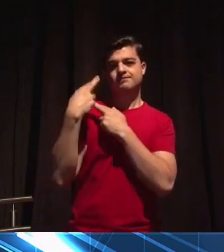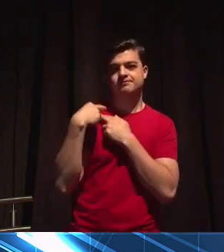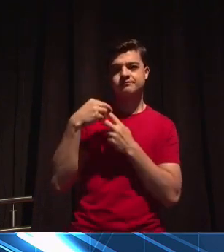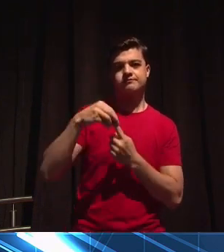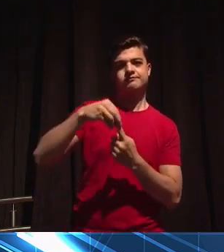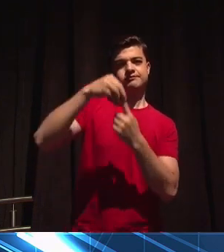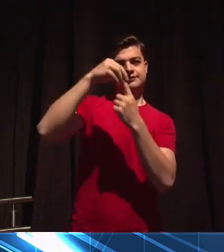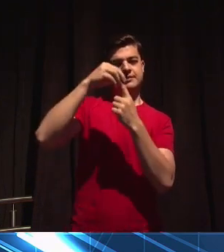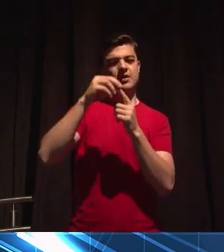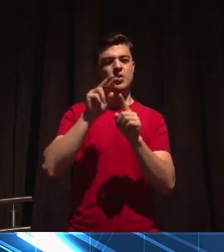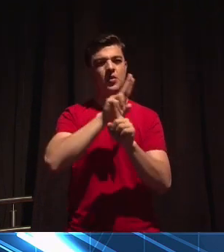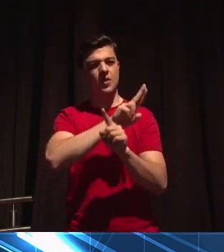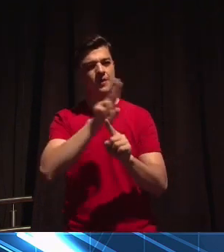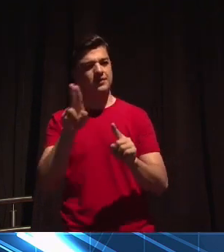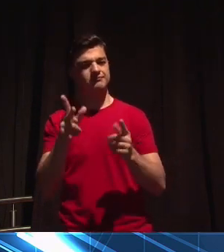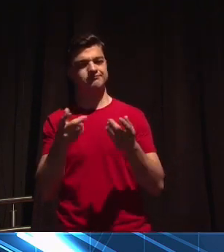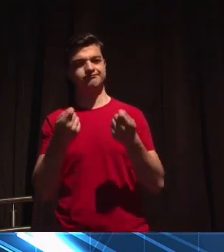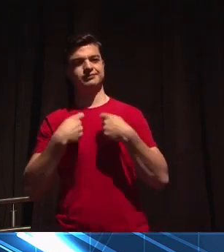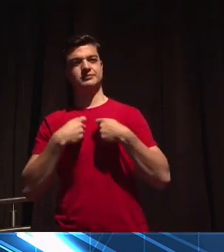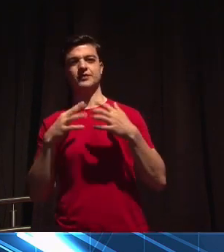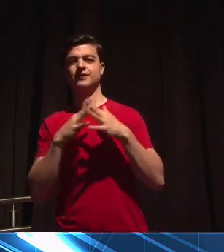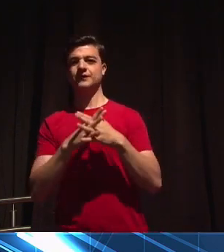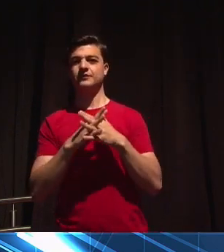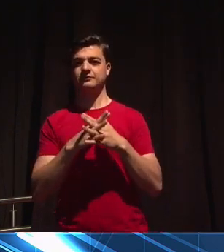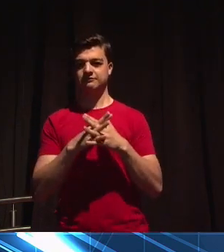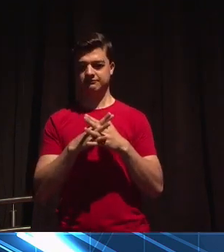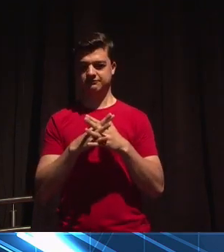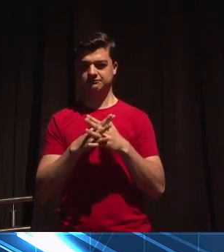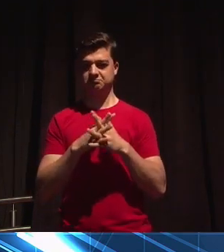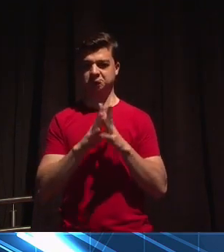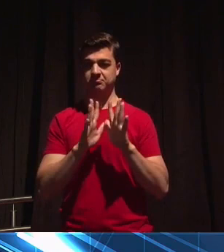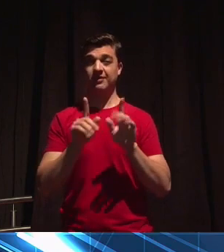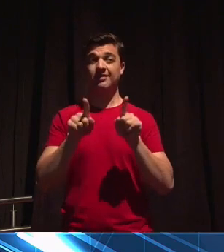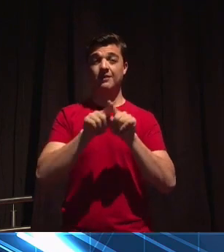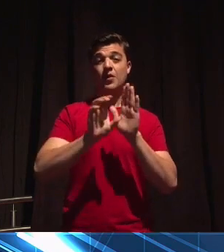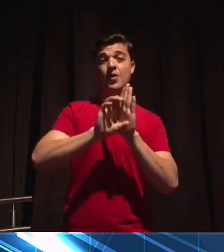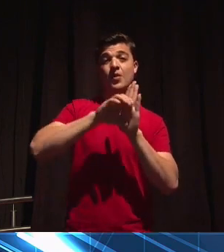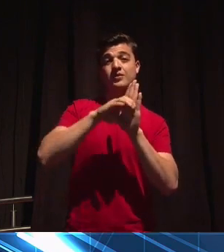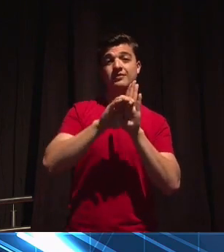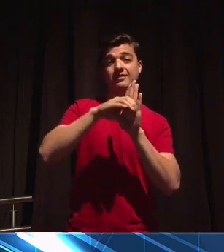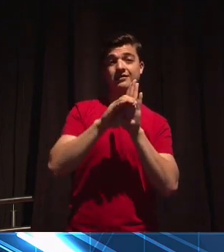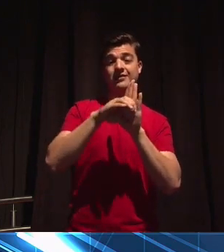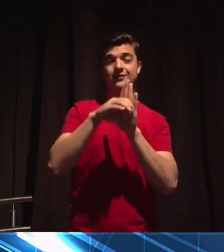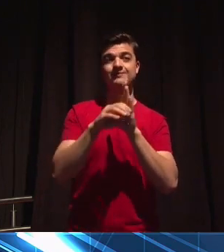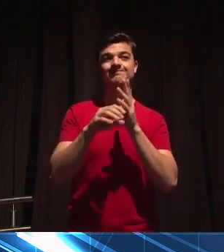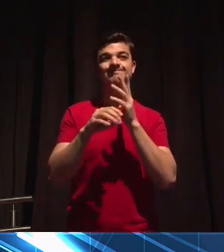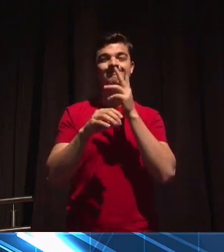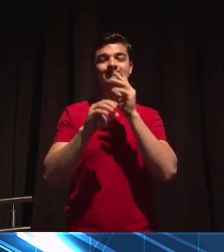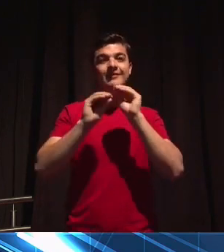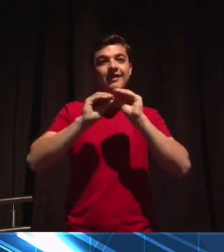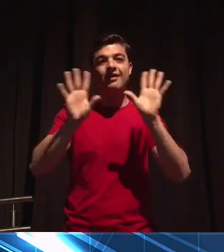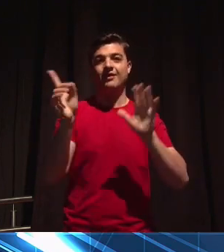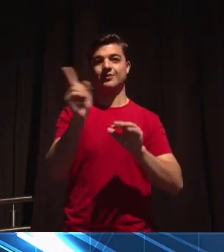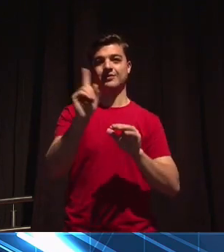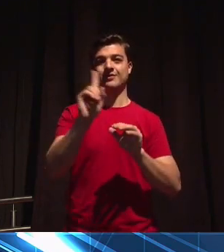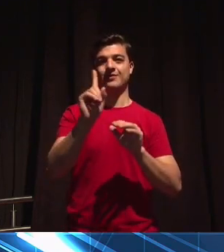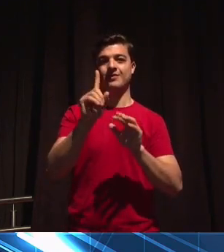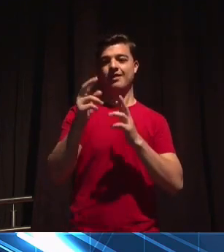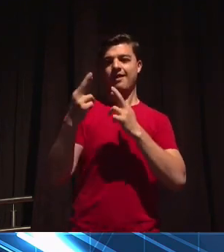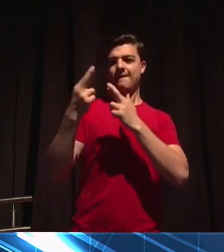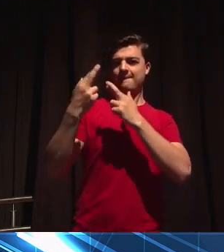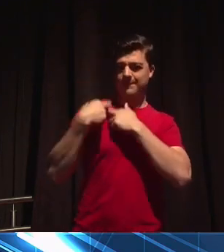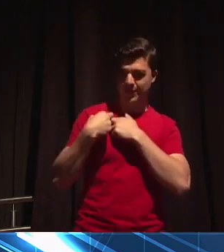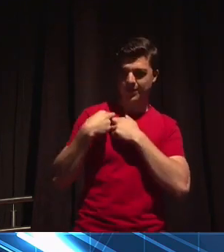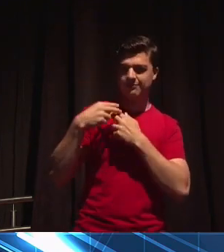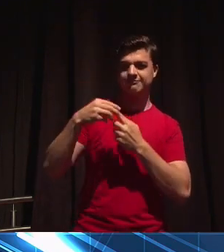outra outra coisa é que os conceitos são vagos né pessoal então responsabilidade é o quê